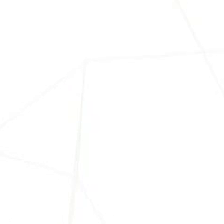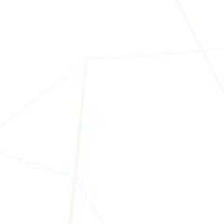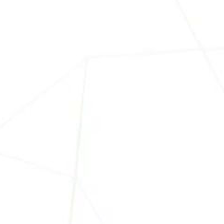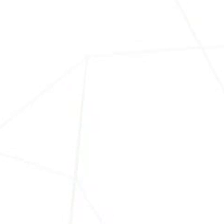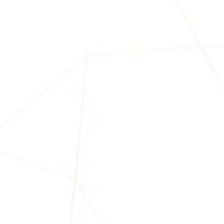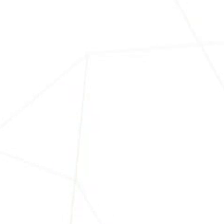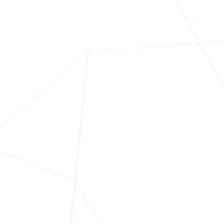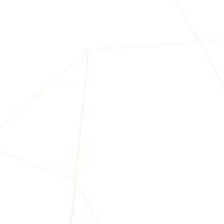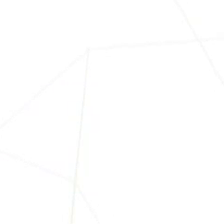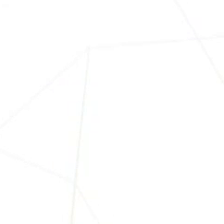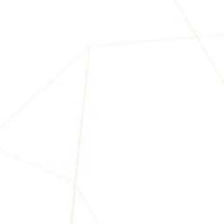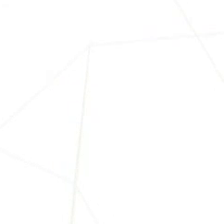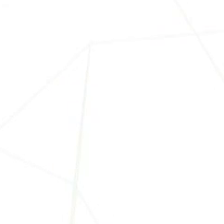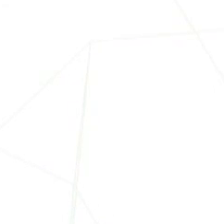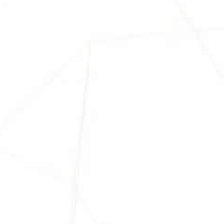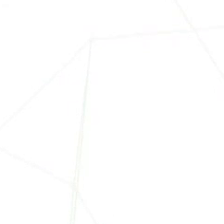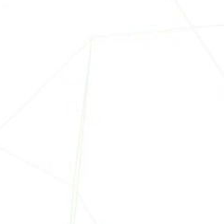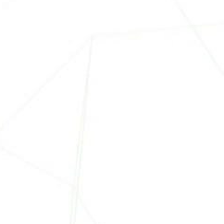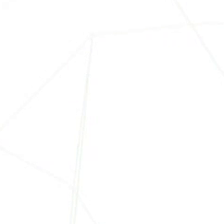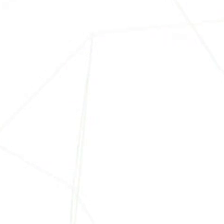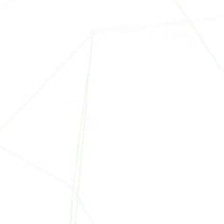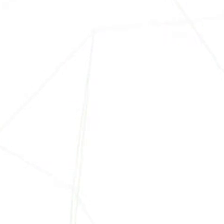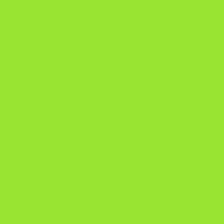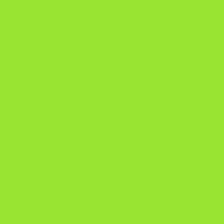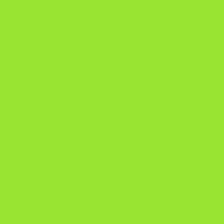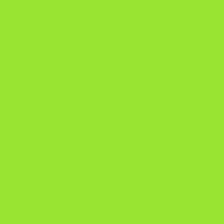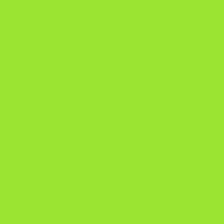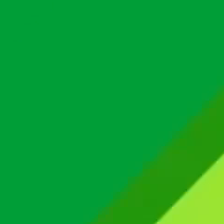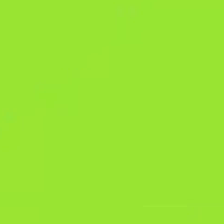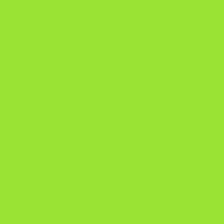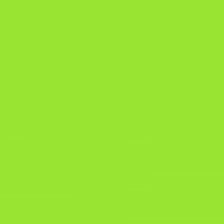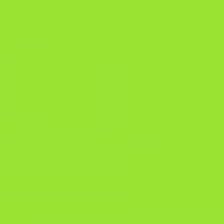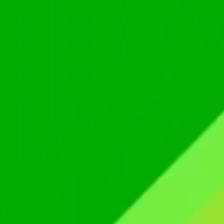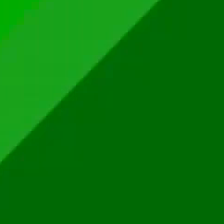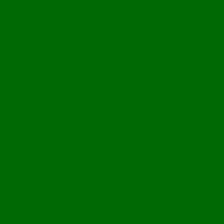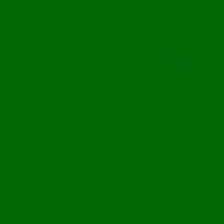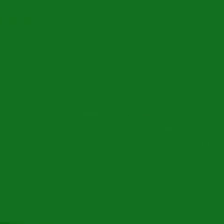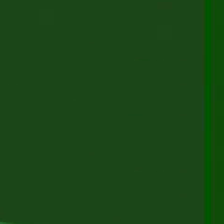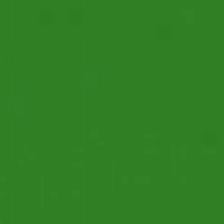Educação à distância, mudando realidades.